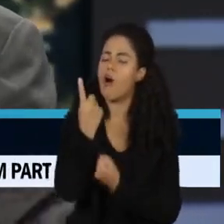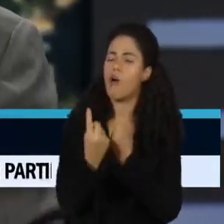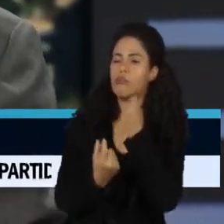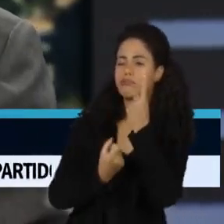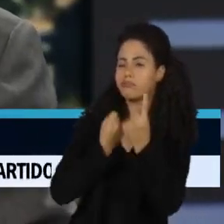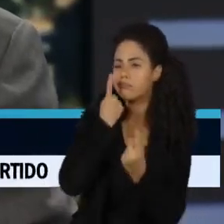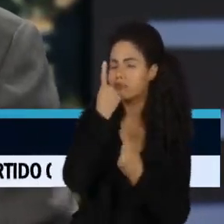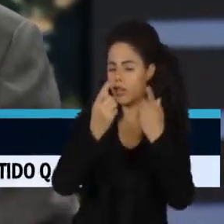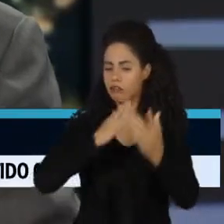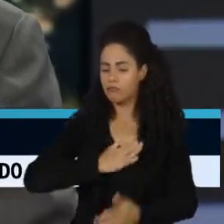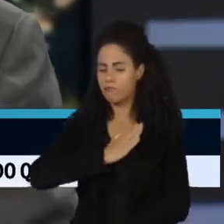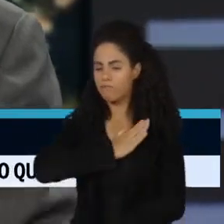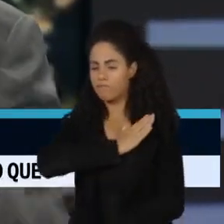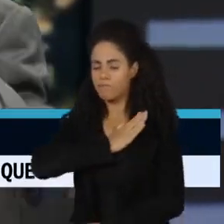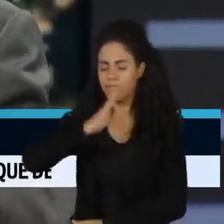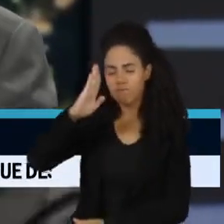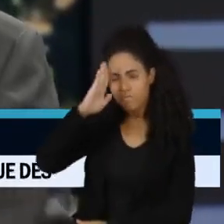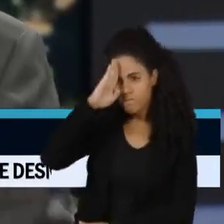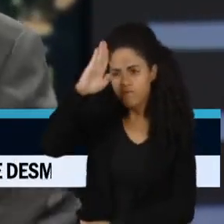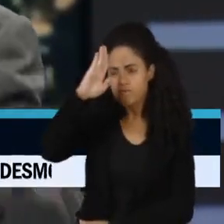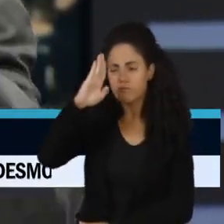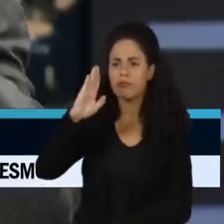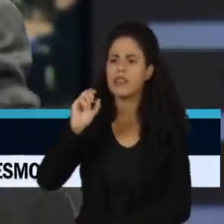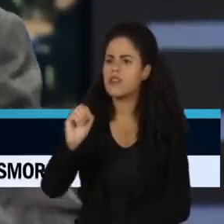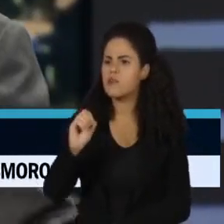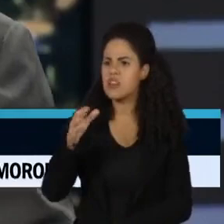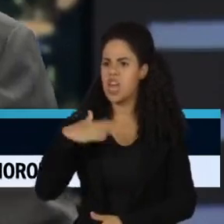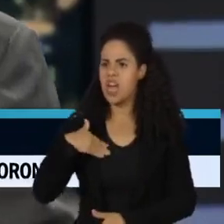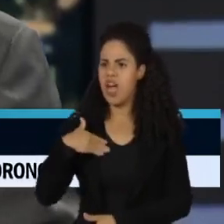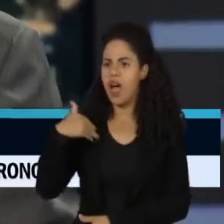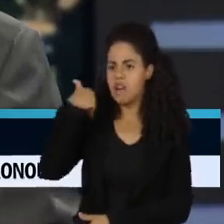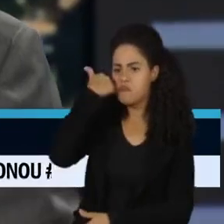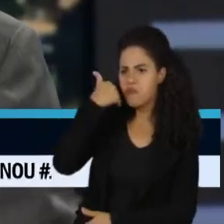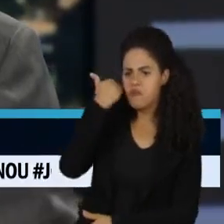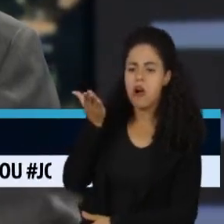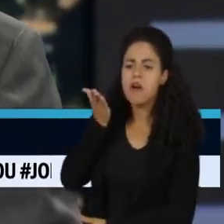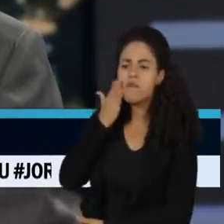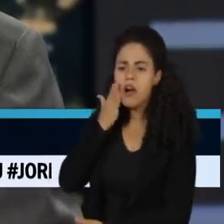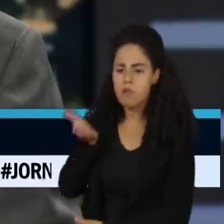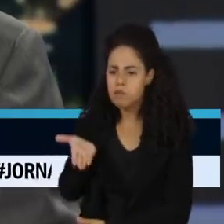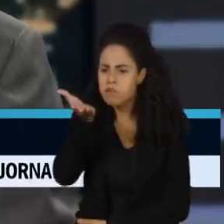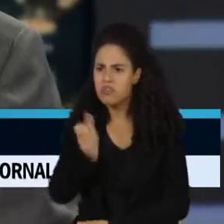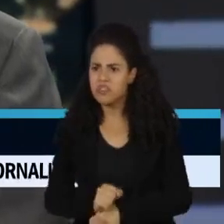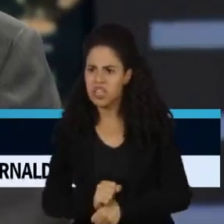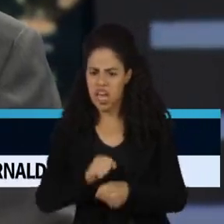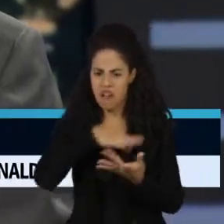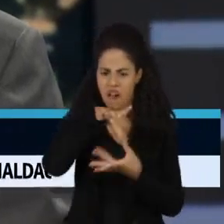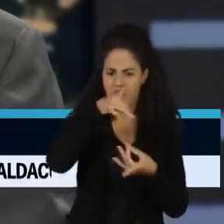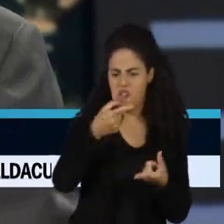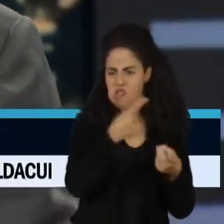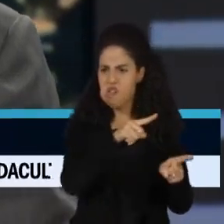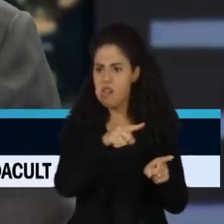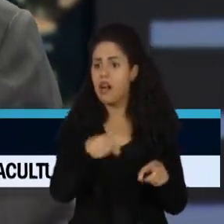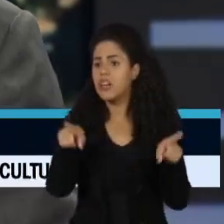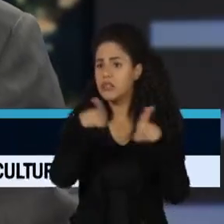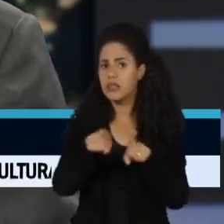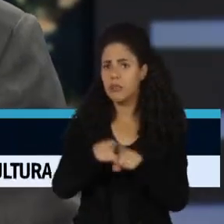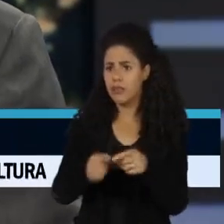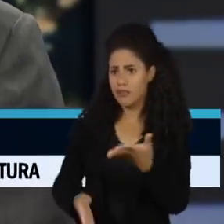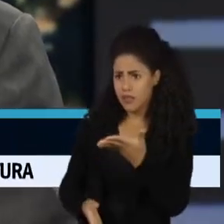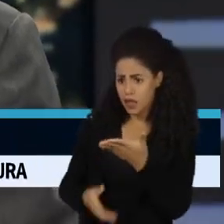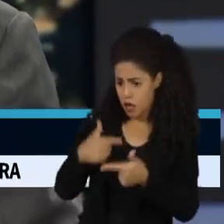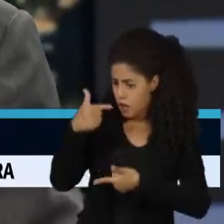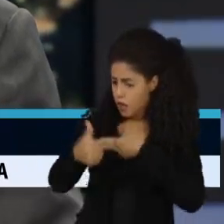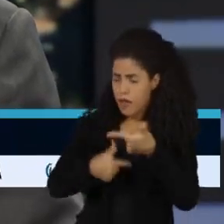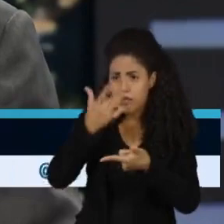as forças armadas chamarem esses vagabundos que estão aí pedindo um golpe de Patriotas patriota quem